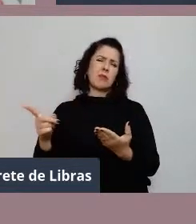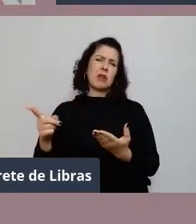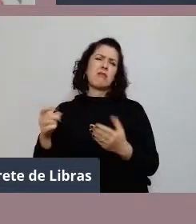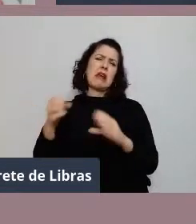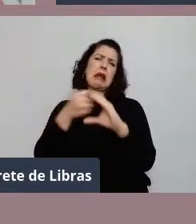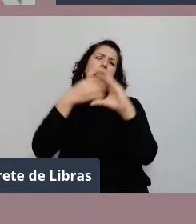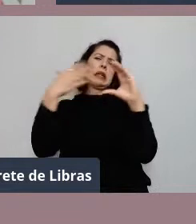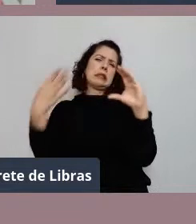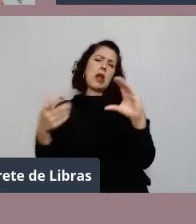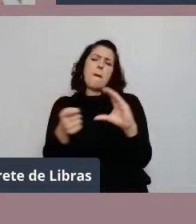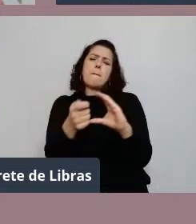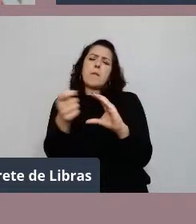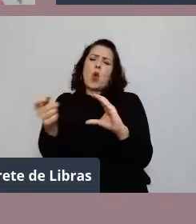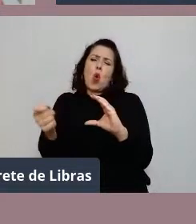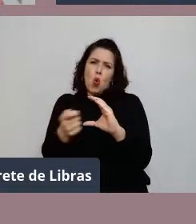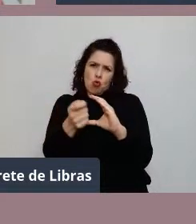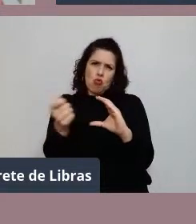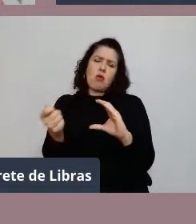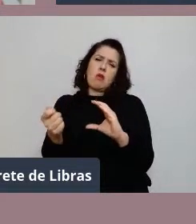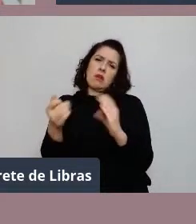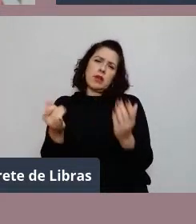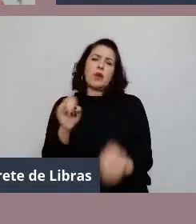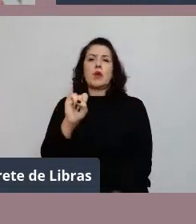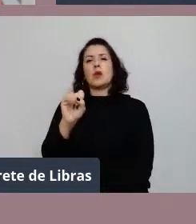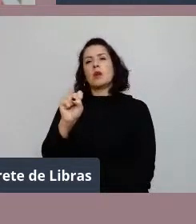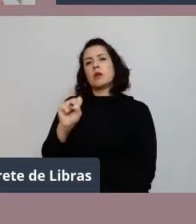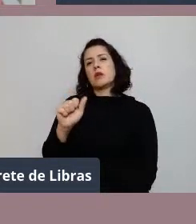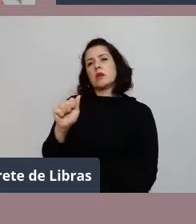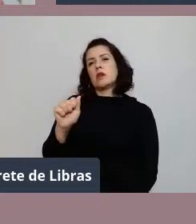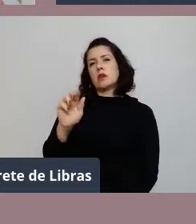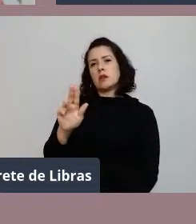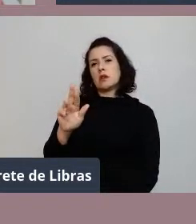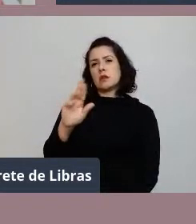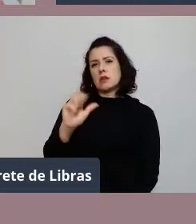né? A Isaura, Xavier,